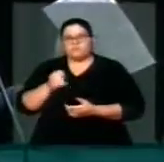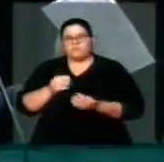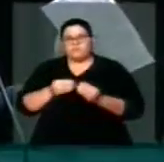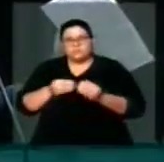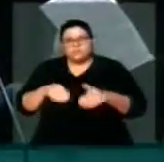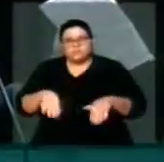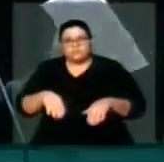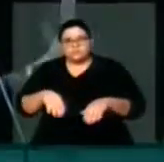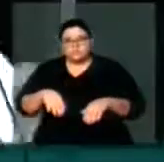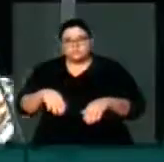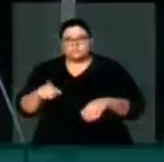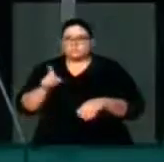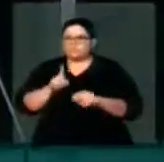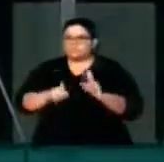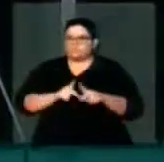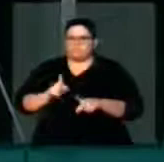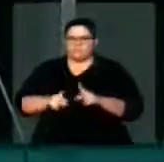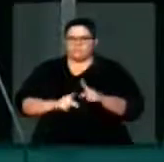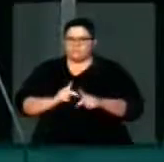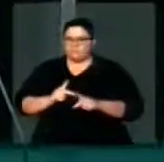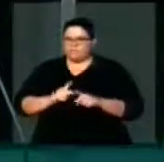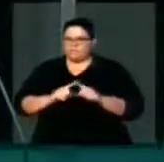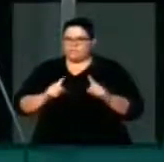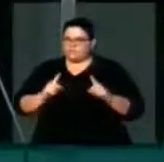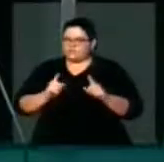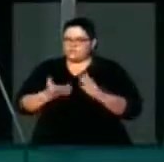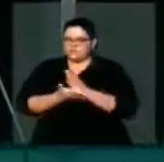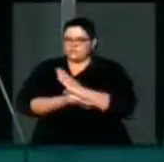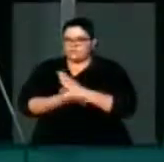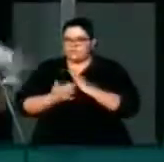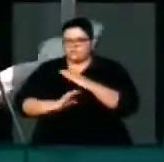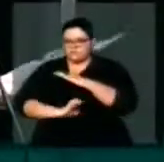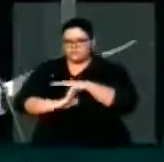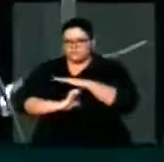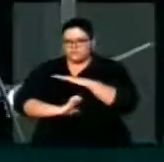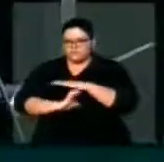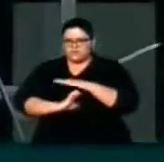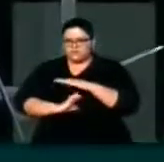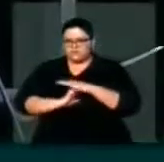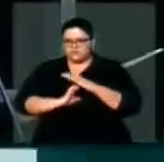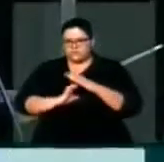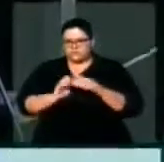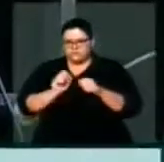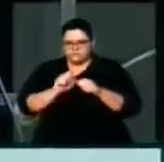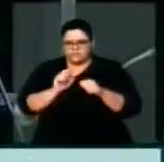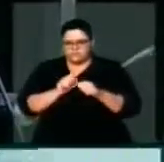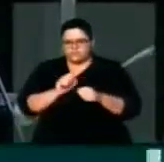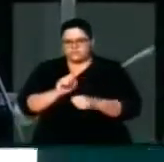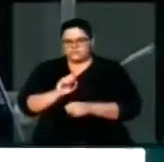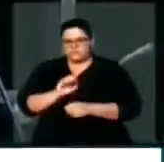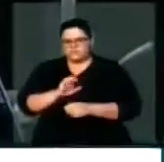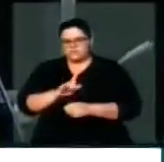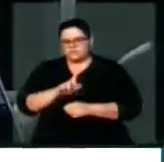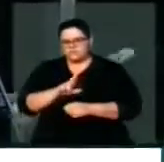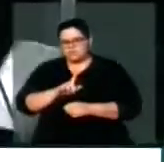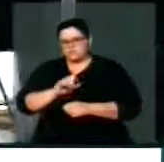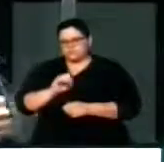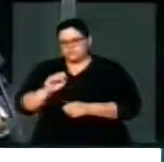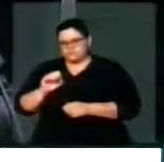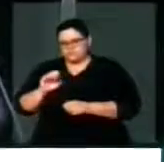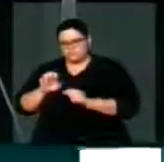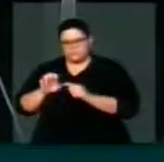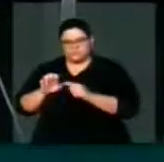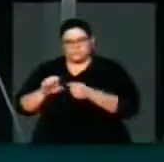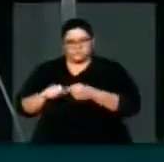brasileiro. Mas algumas empresas da área de celulose irão faturar mais.